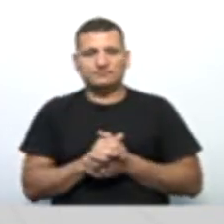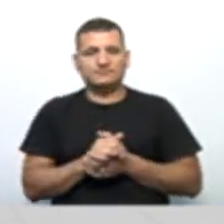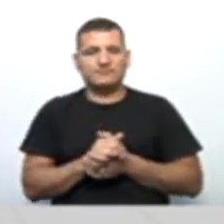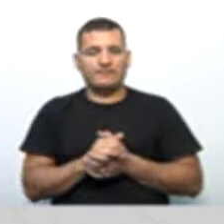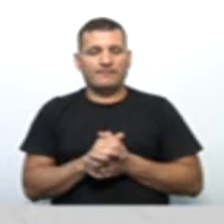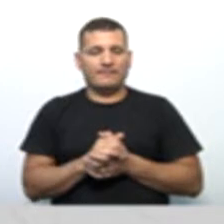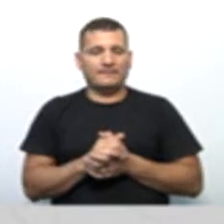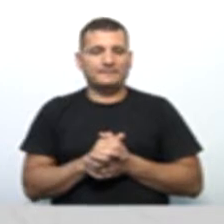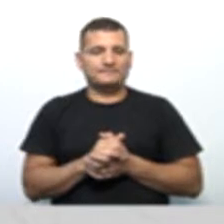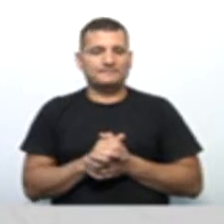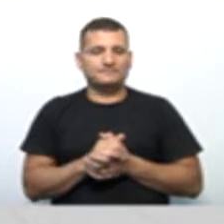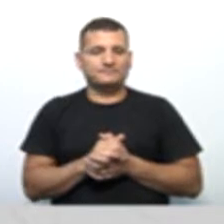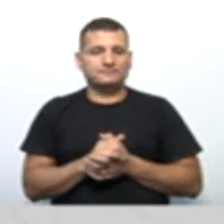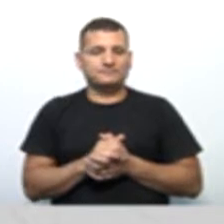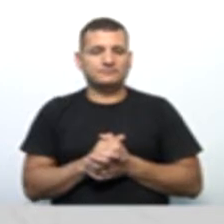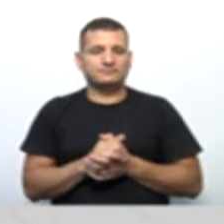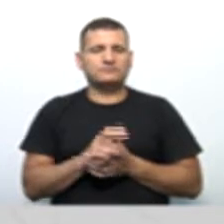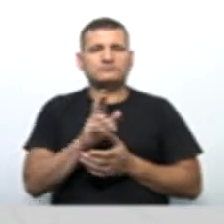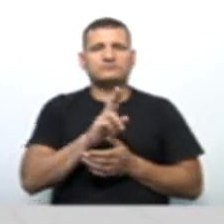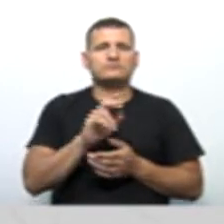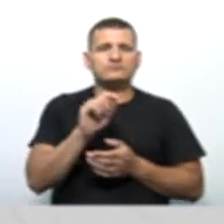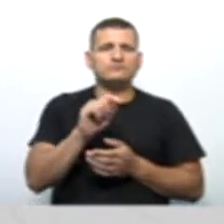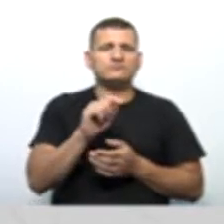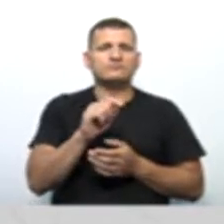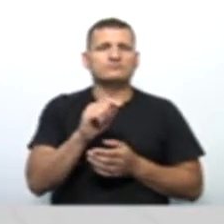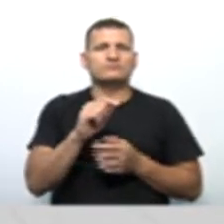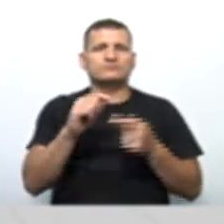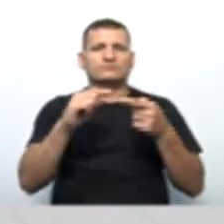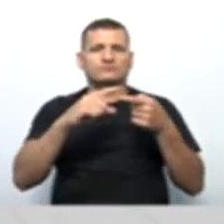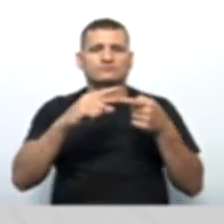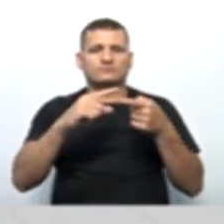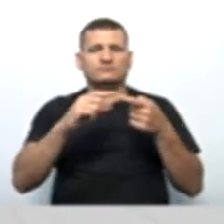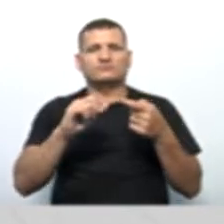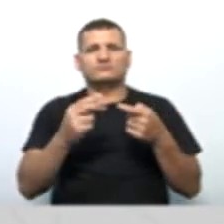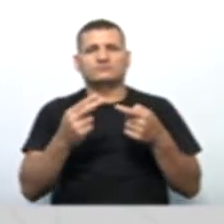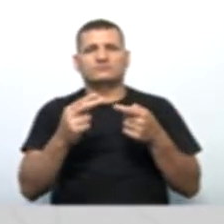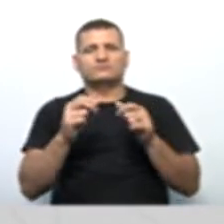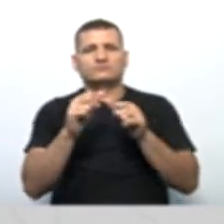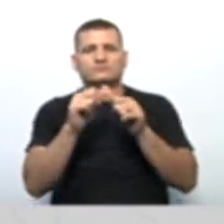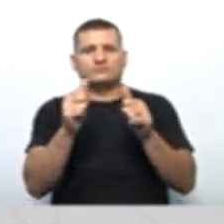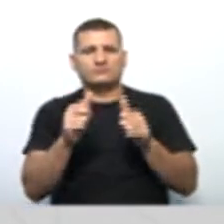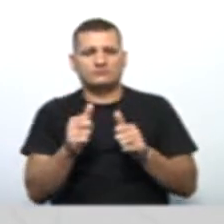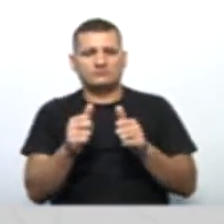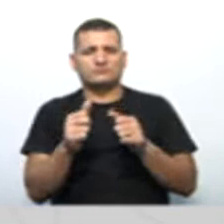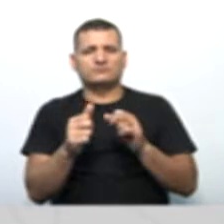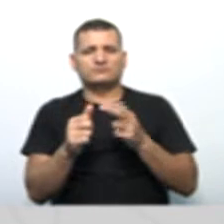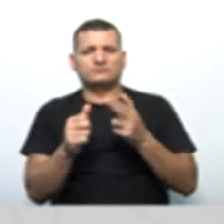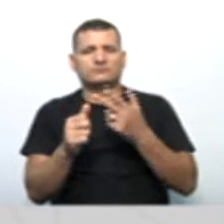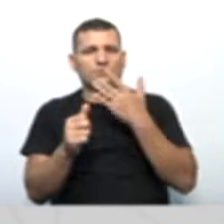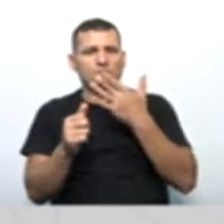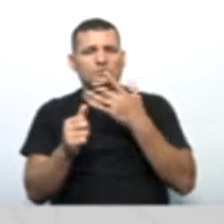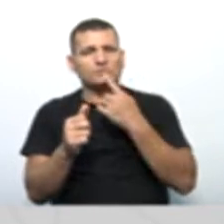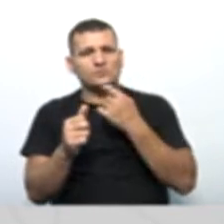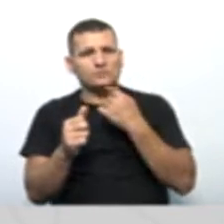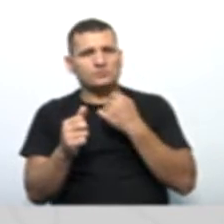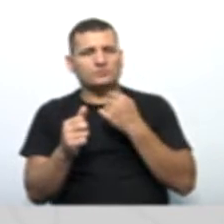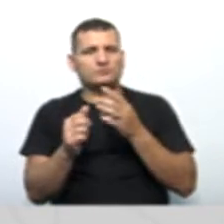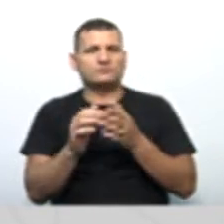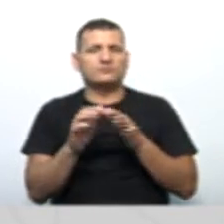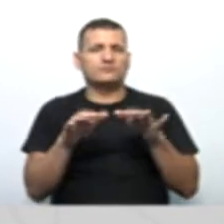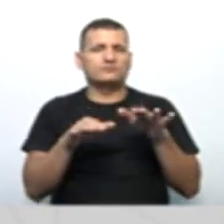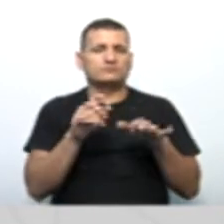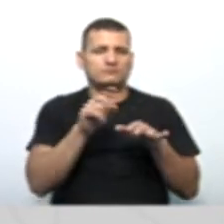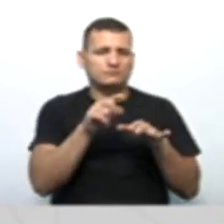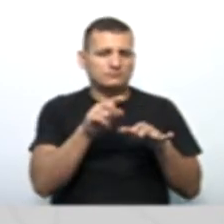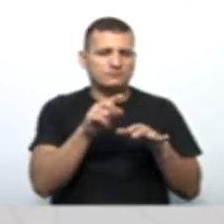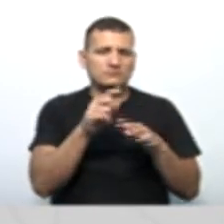uma certa ou impunes a gente utiliza cor vermelha pra ele mas negativos que você faz algum erro no site ele